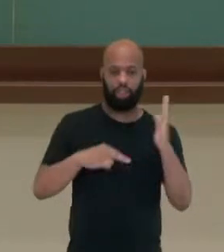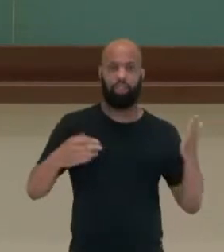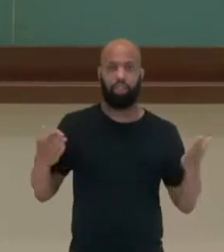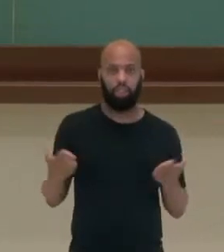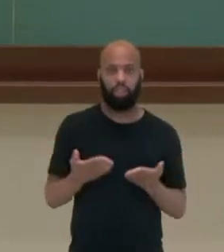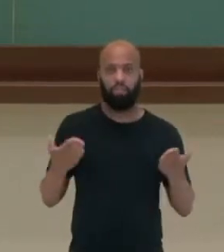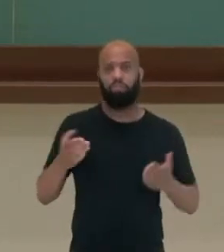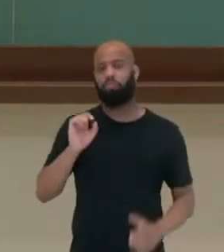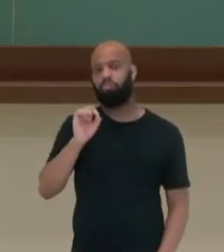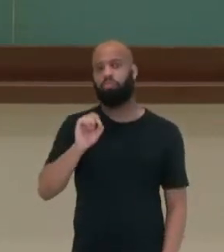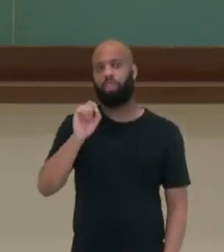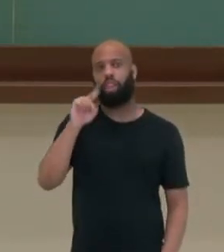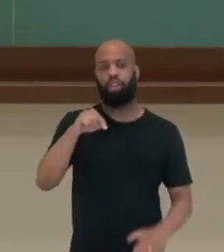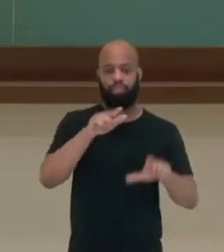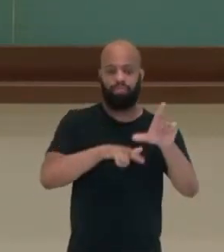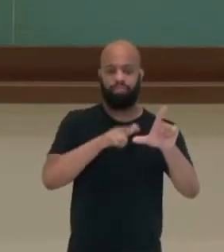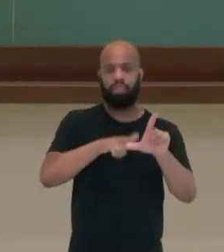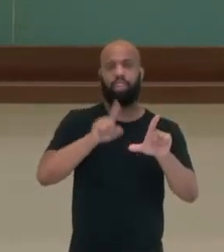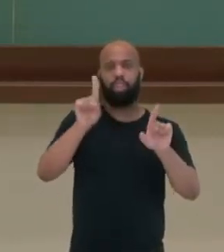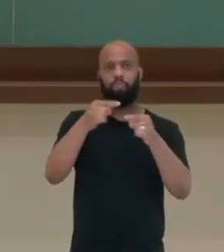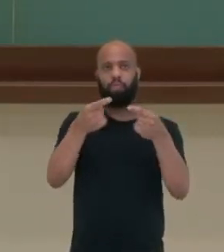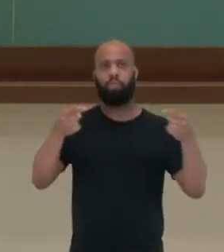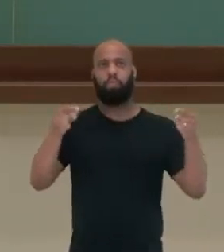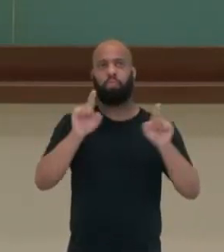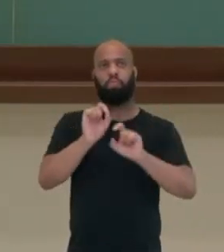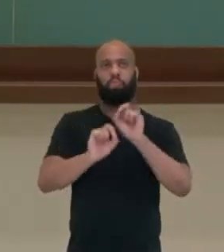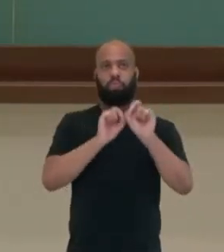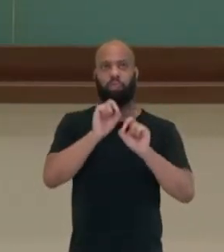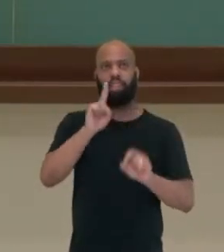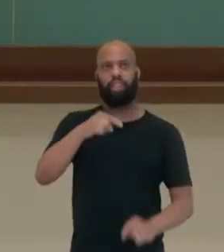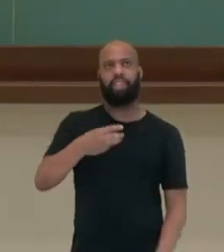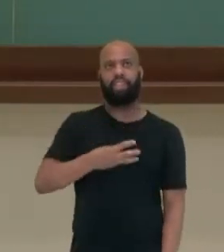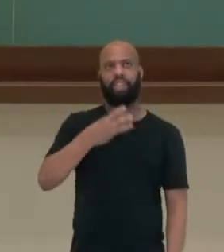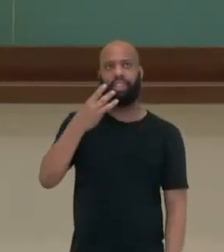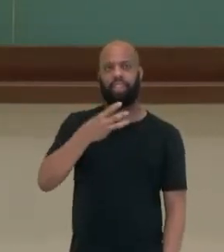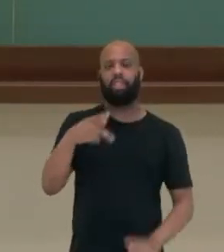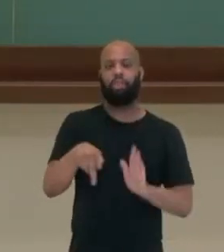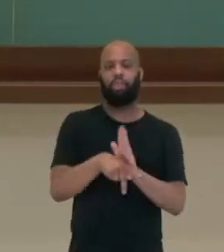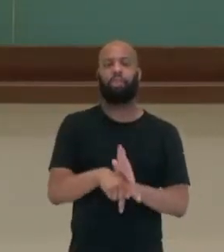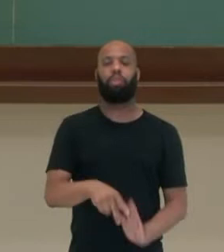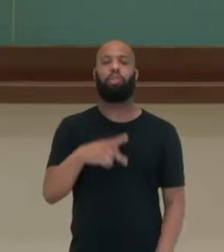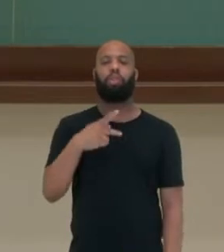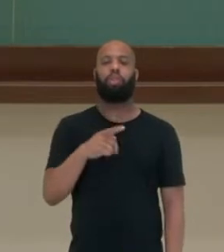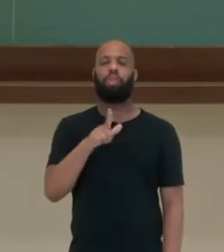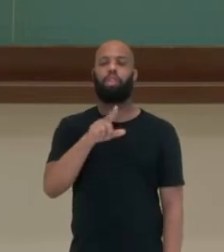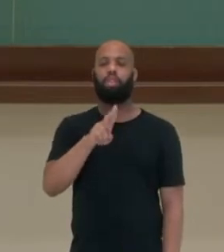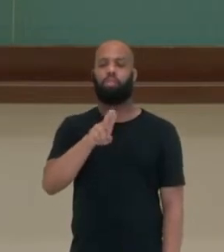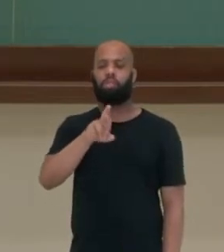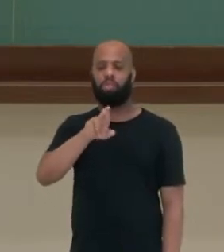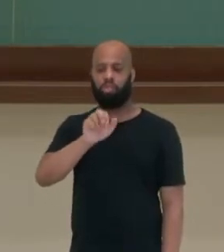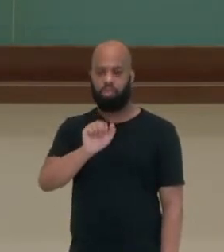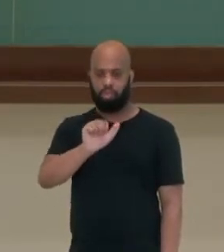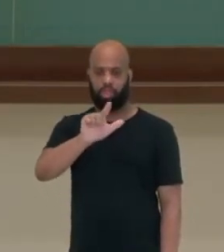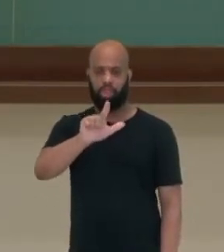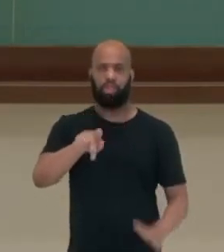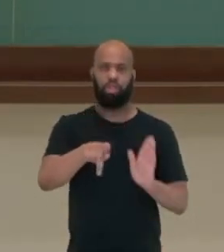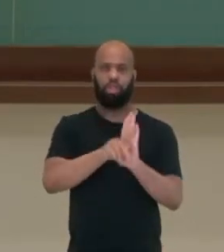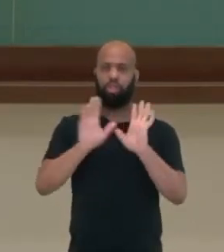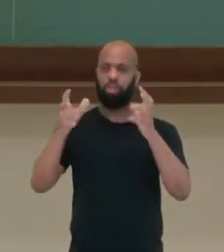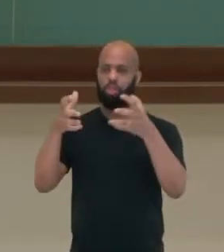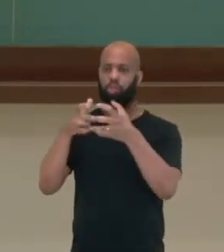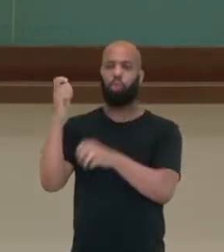é a letra de uma música chamada Terceira do Plural, de uma banda